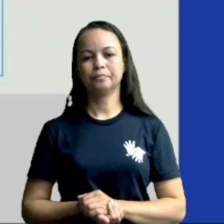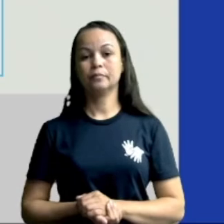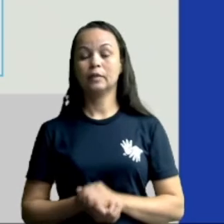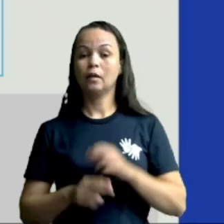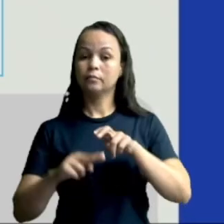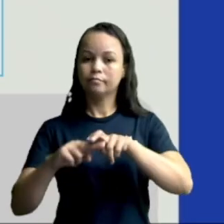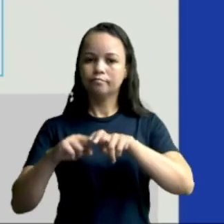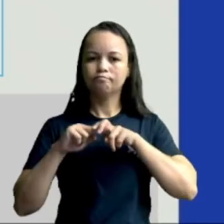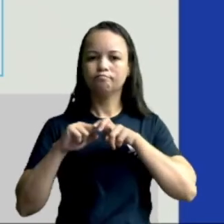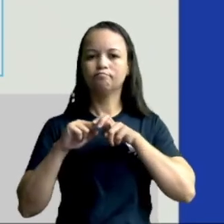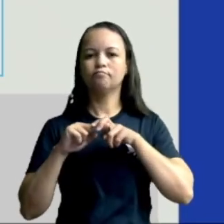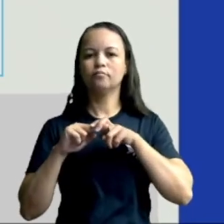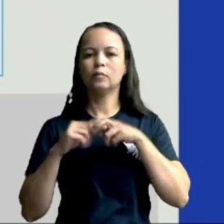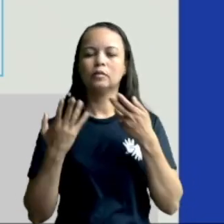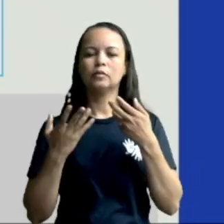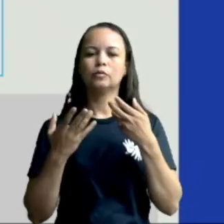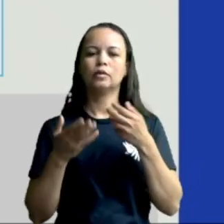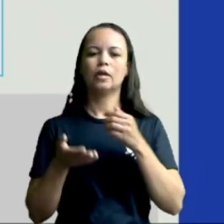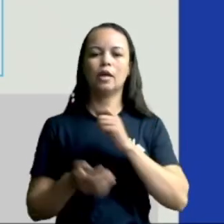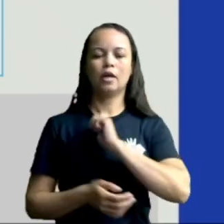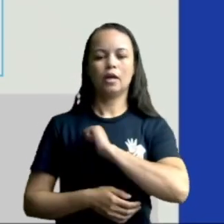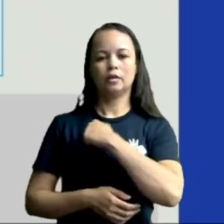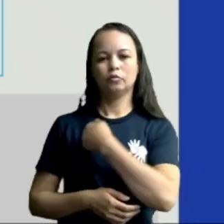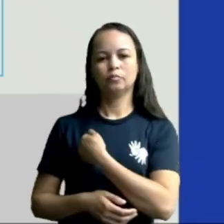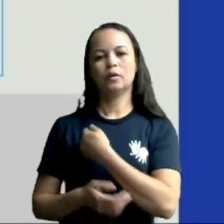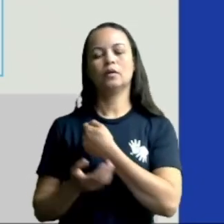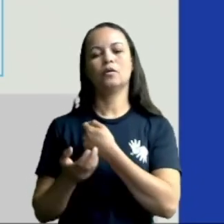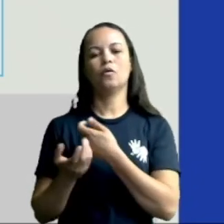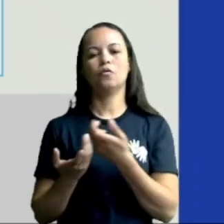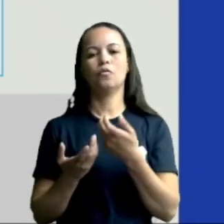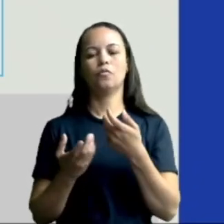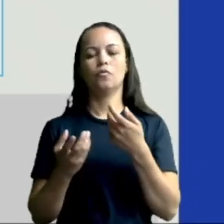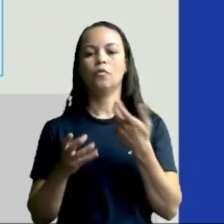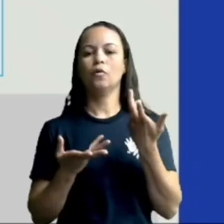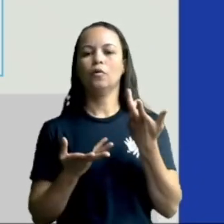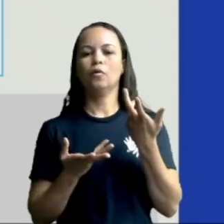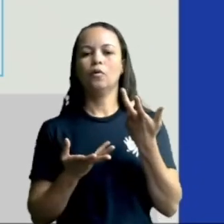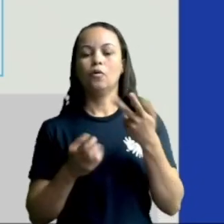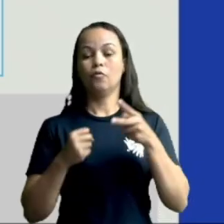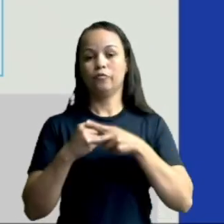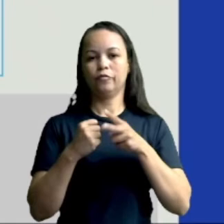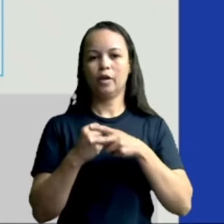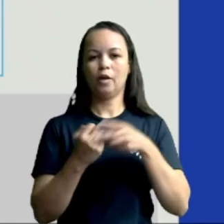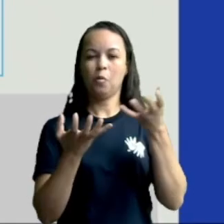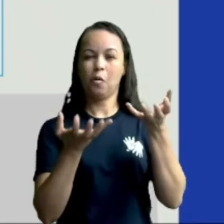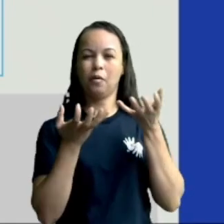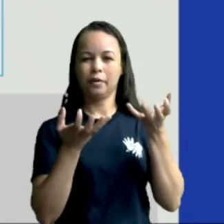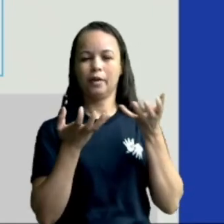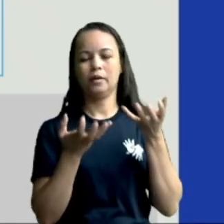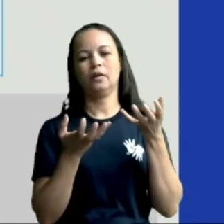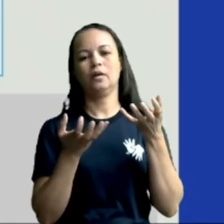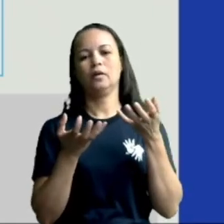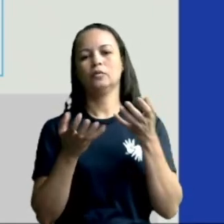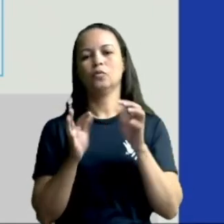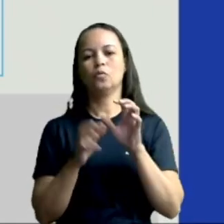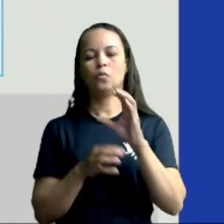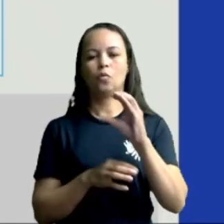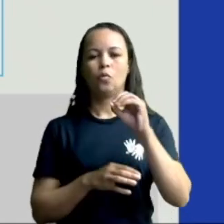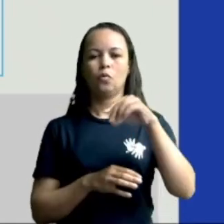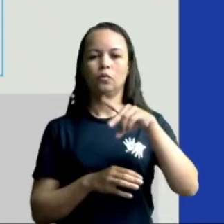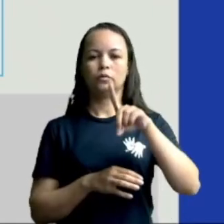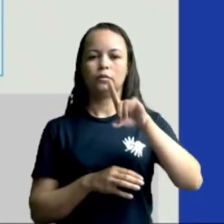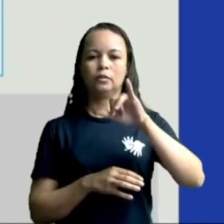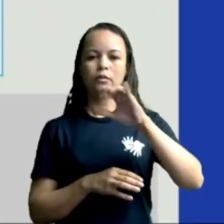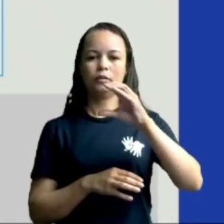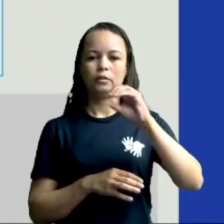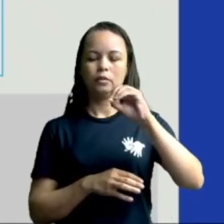por isso, que em espanhol, o verbo querer no condicional simples, ele fica escrito com